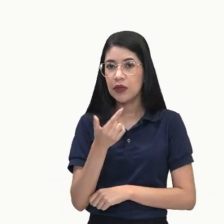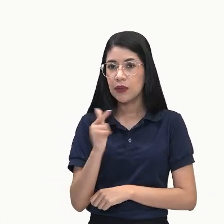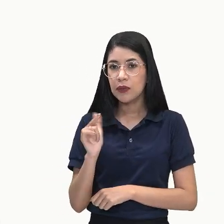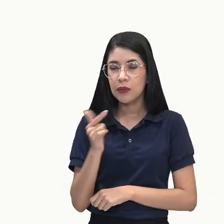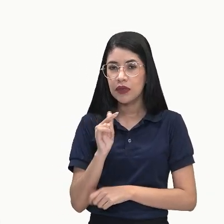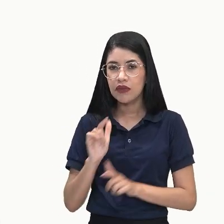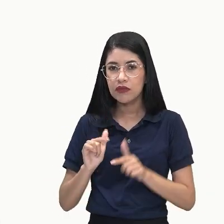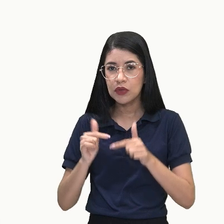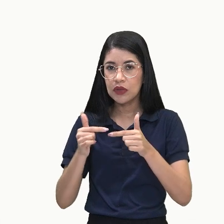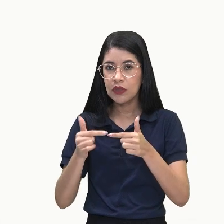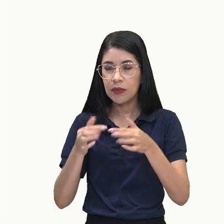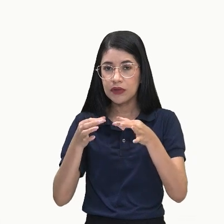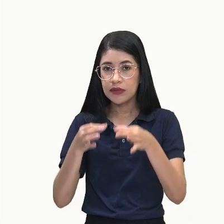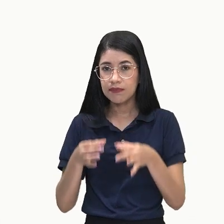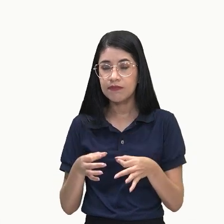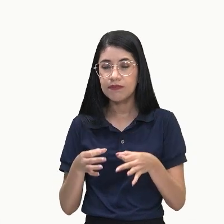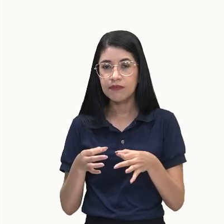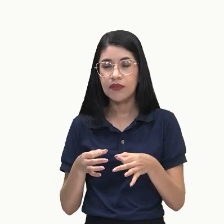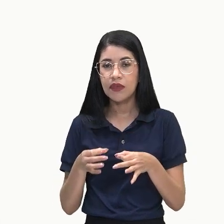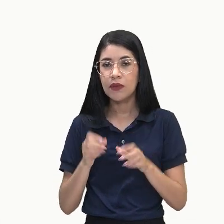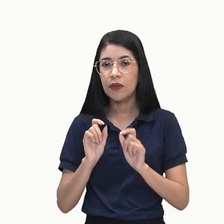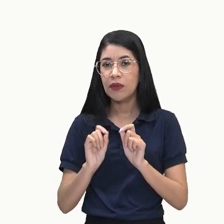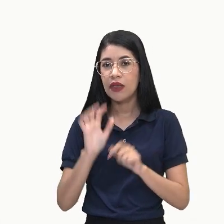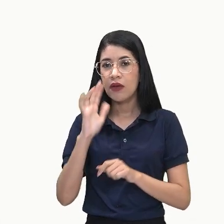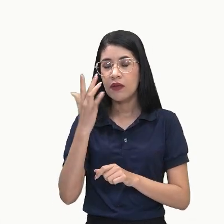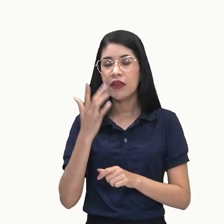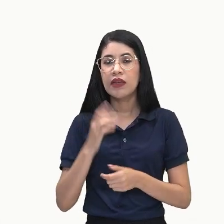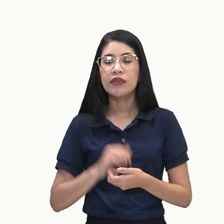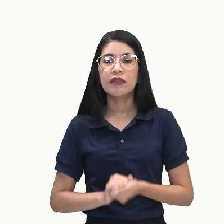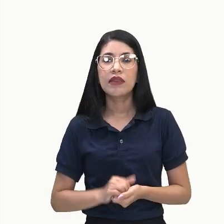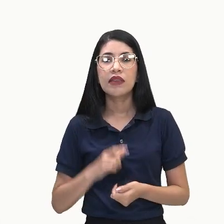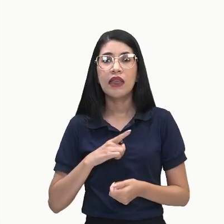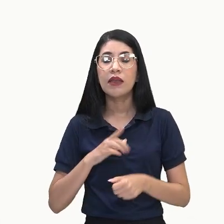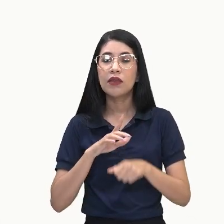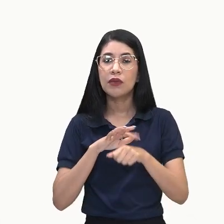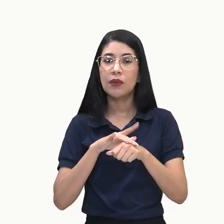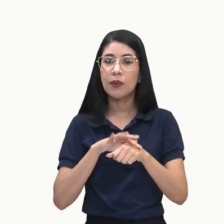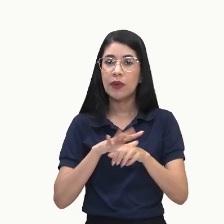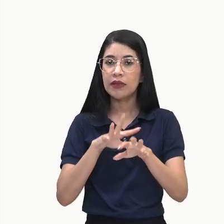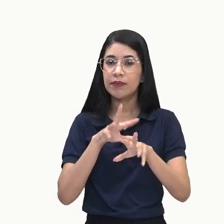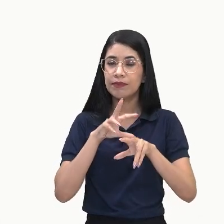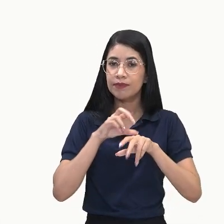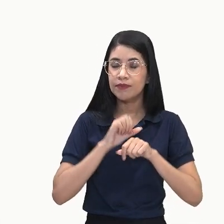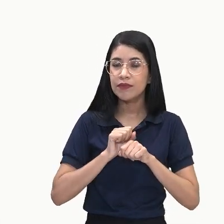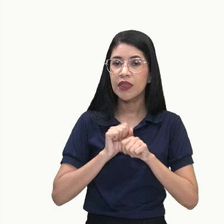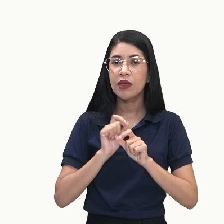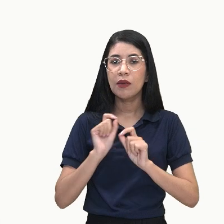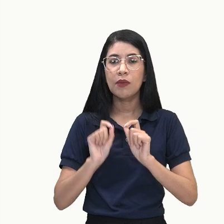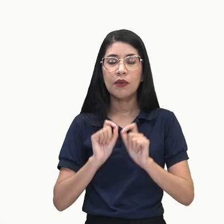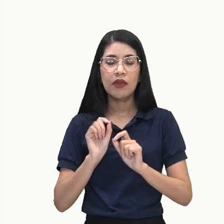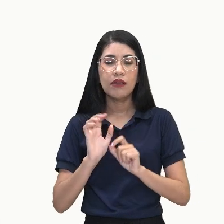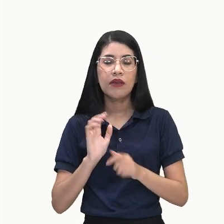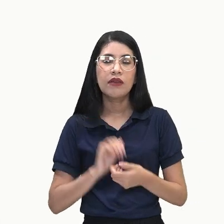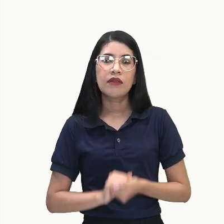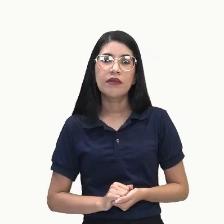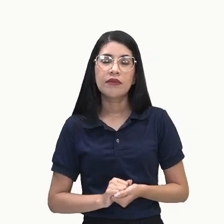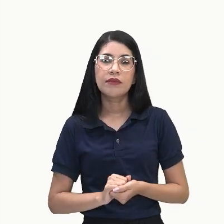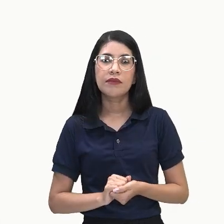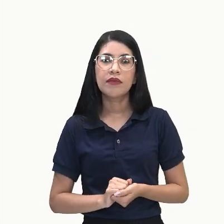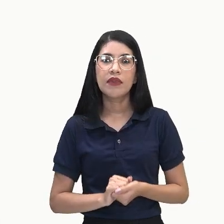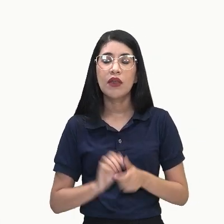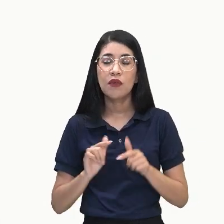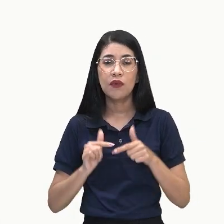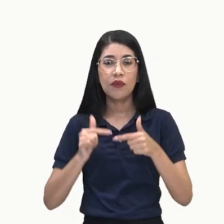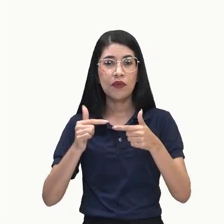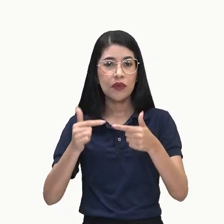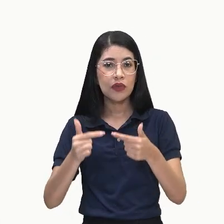um funcionamento adequado, aí é que vão aparecer as doenças, porque esse